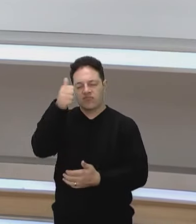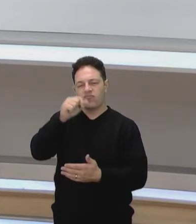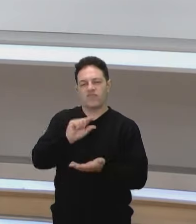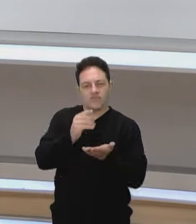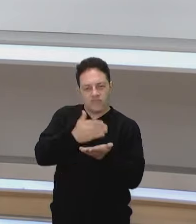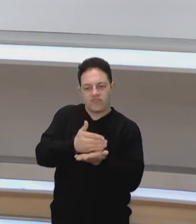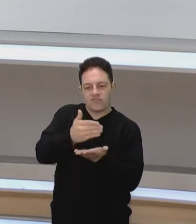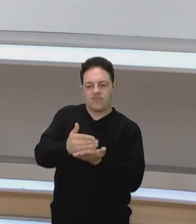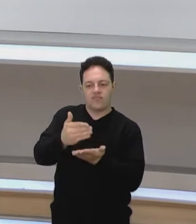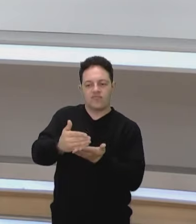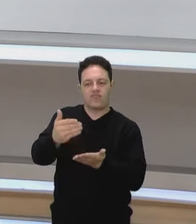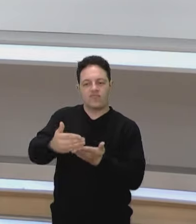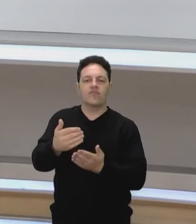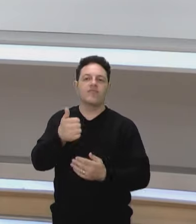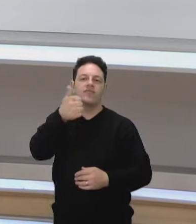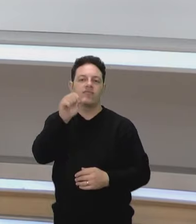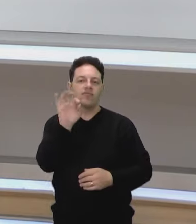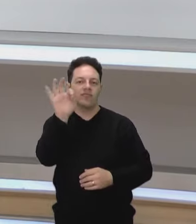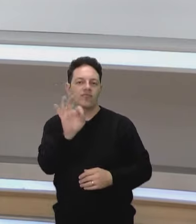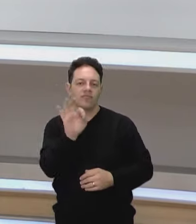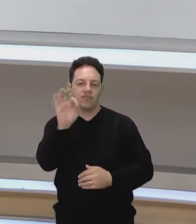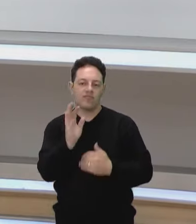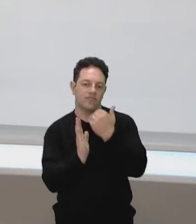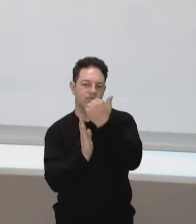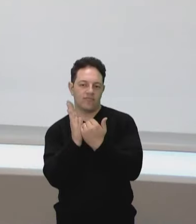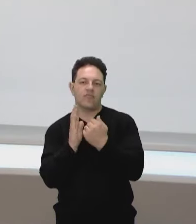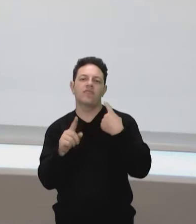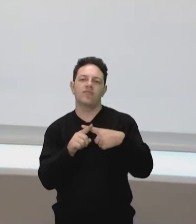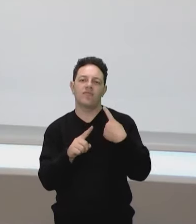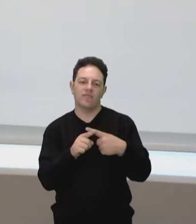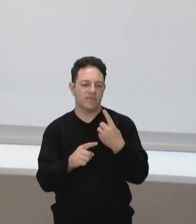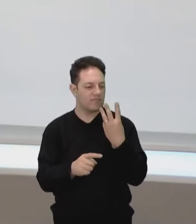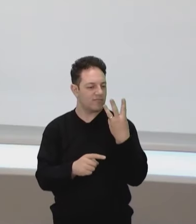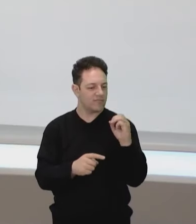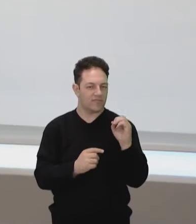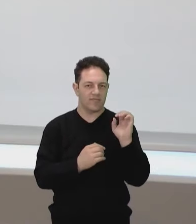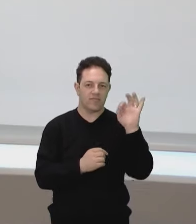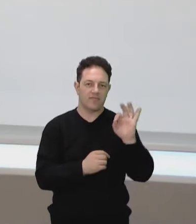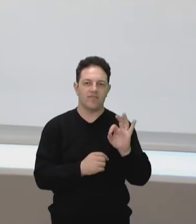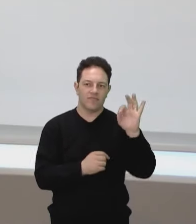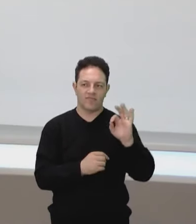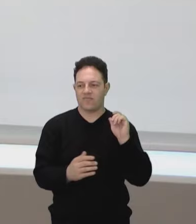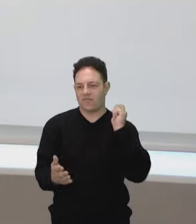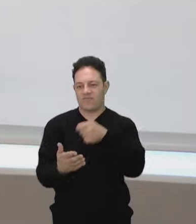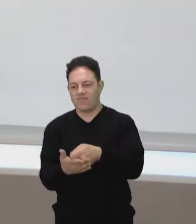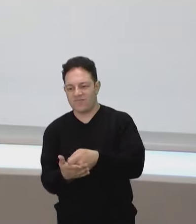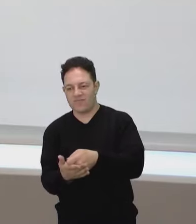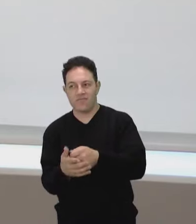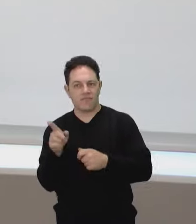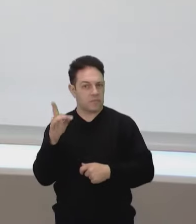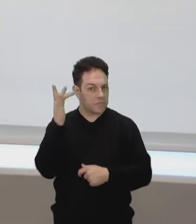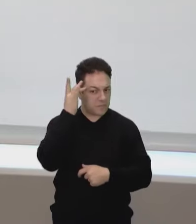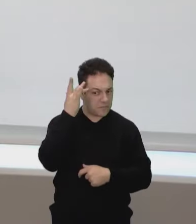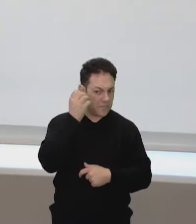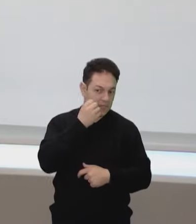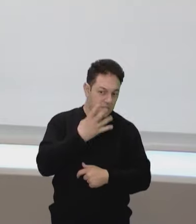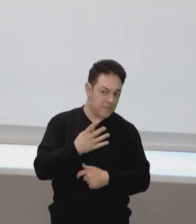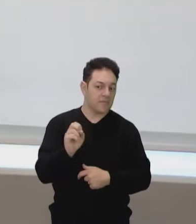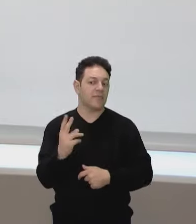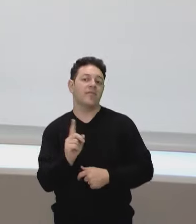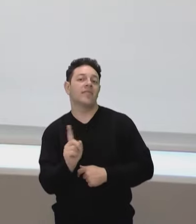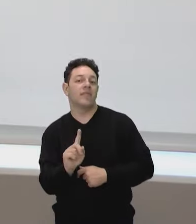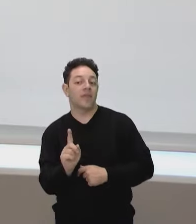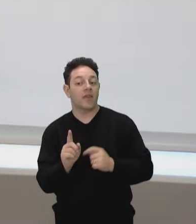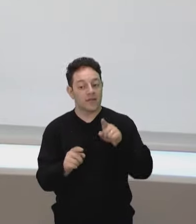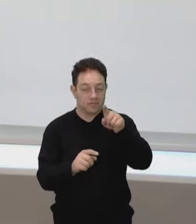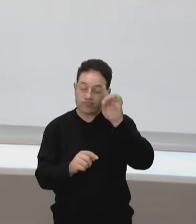a prazo com 10% de desconto do que à vista com 30%. Será que a ideia do Heitor foi boa ou não? É isso que vocês precisam